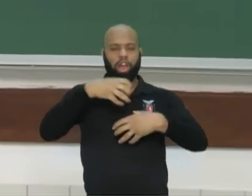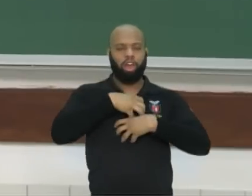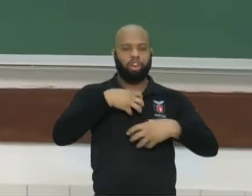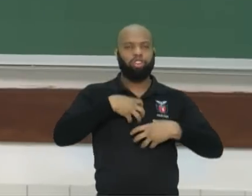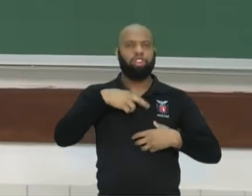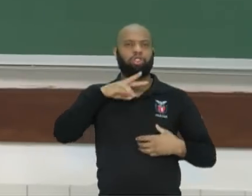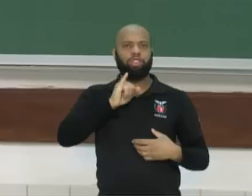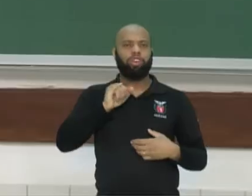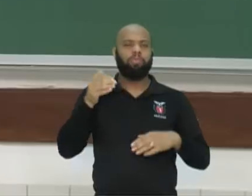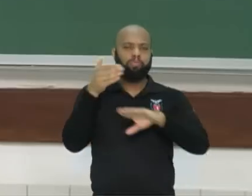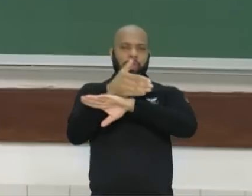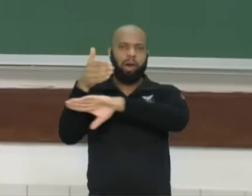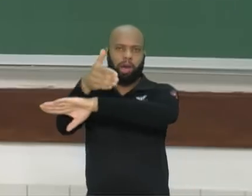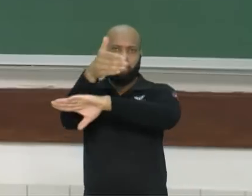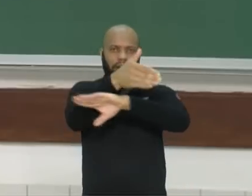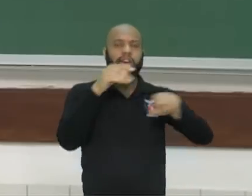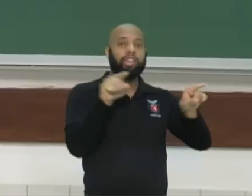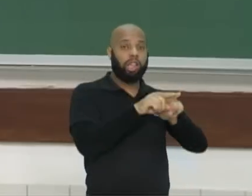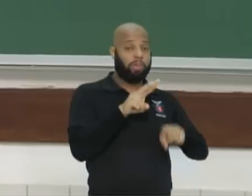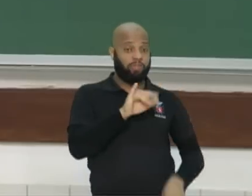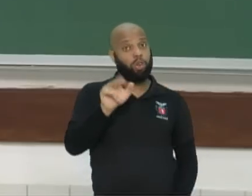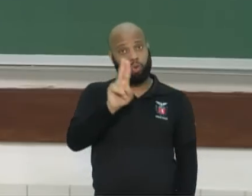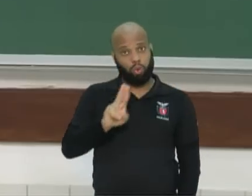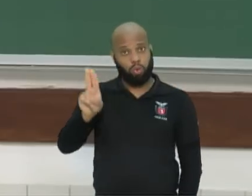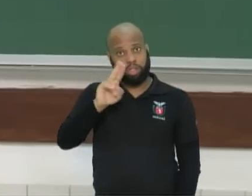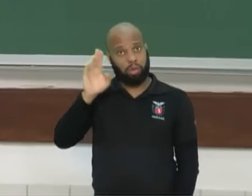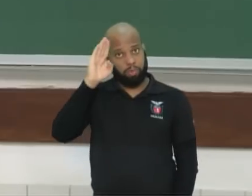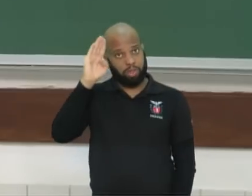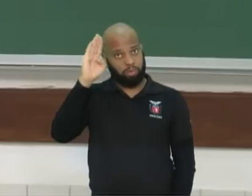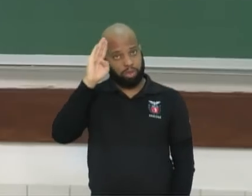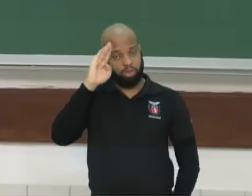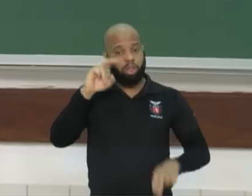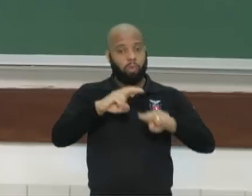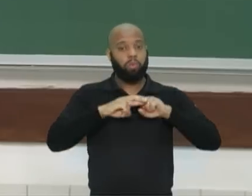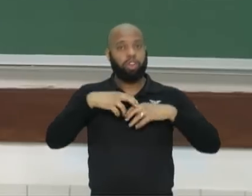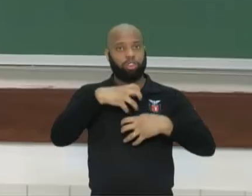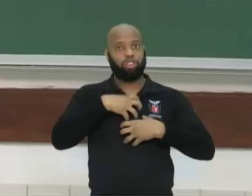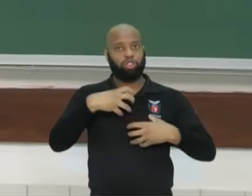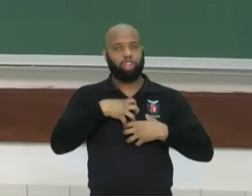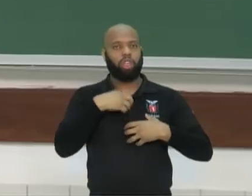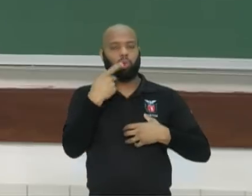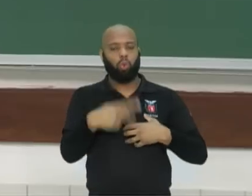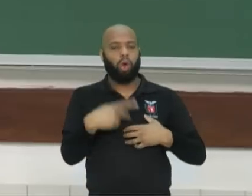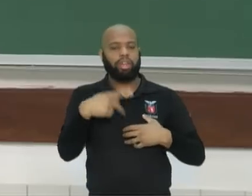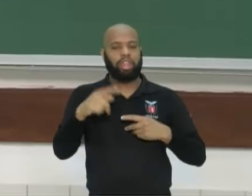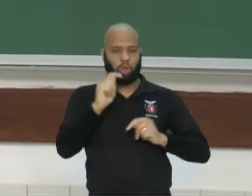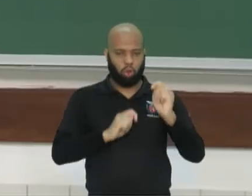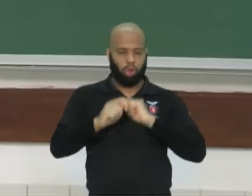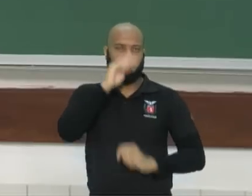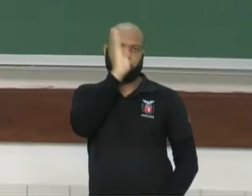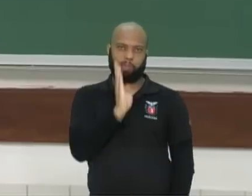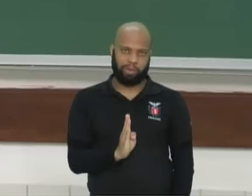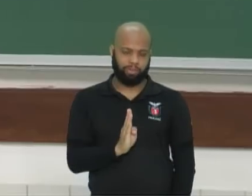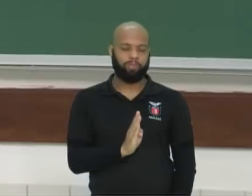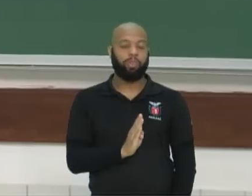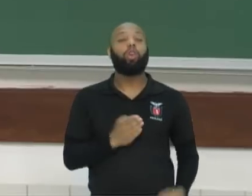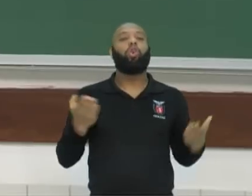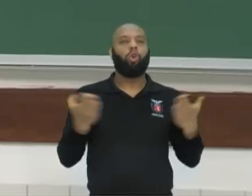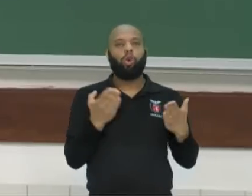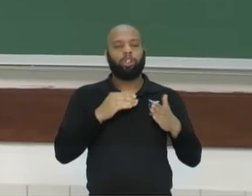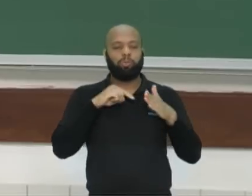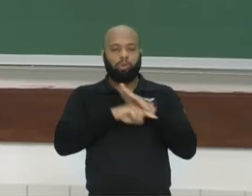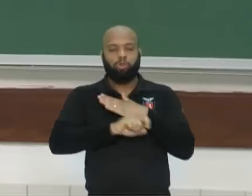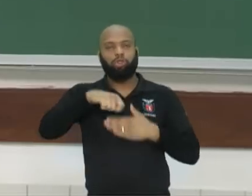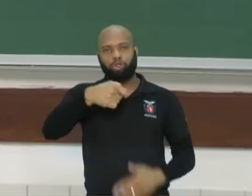como ele é ocupado, como ele é utilizado, principalmente pelas atividades econômicas no Brasil, certo? Então, vamos tratar mais um pouquinho